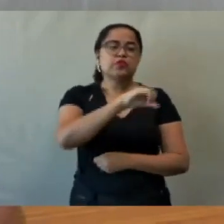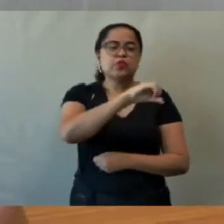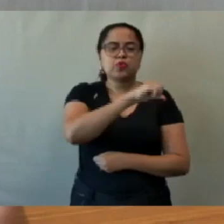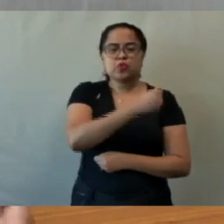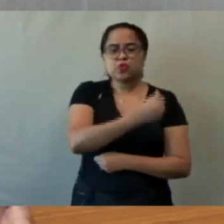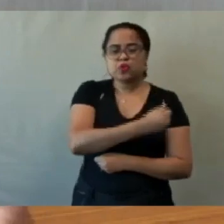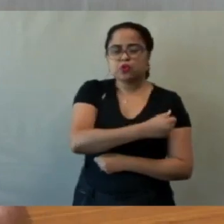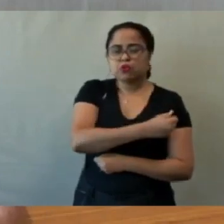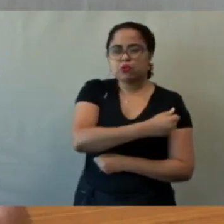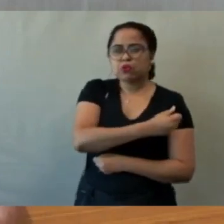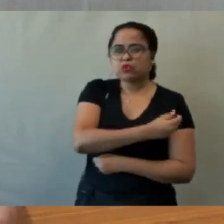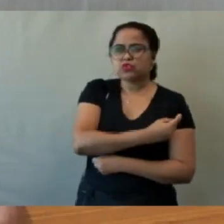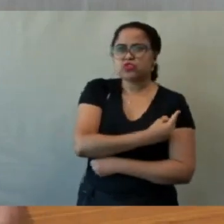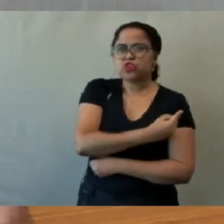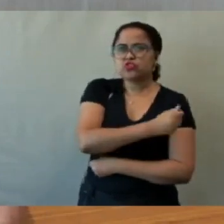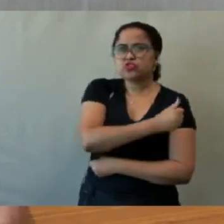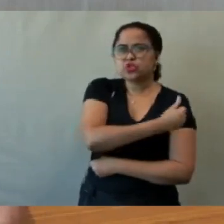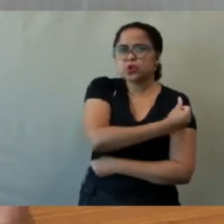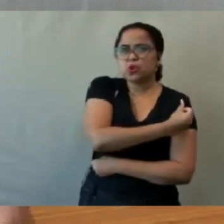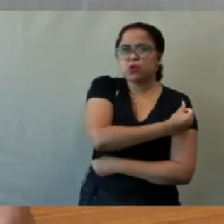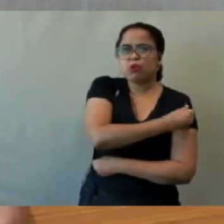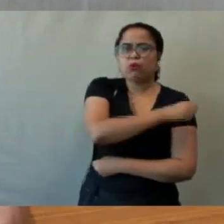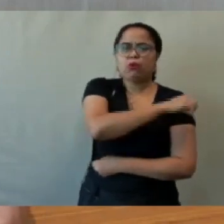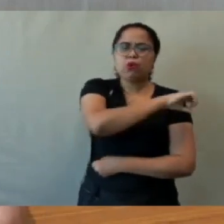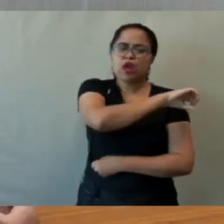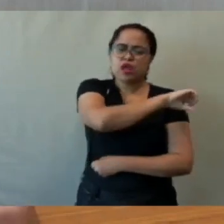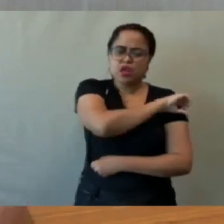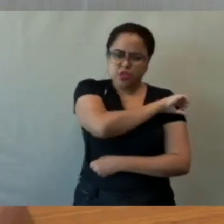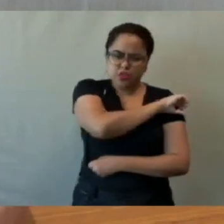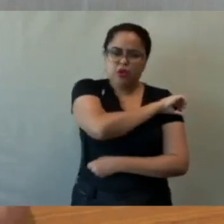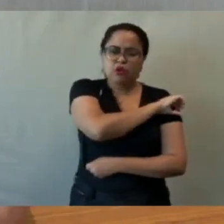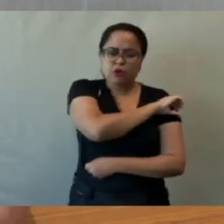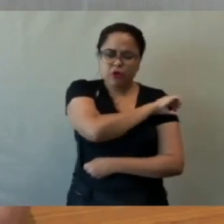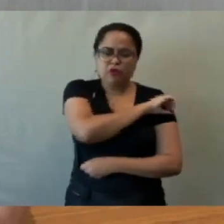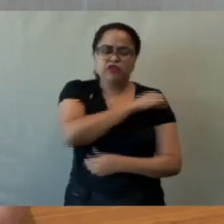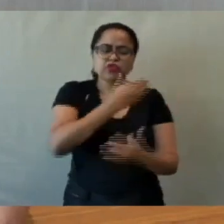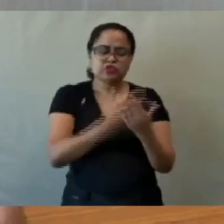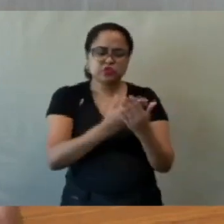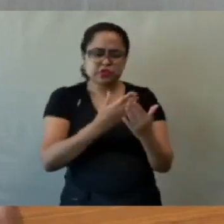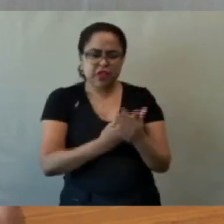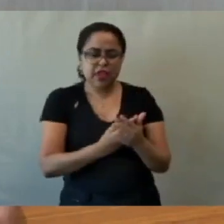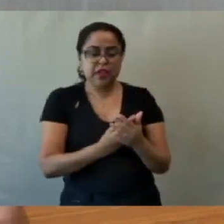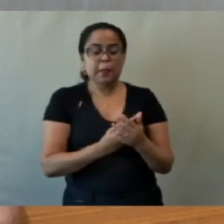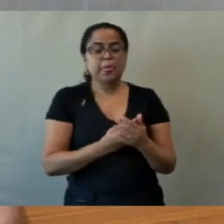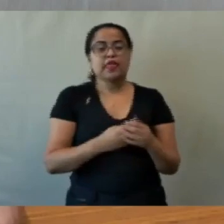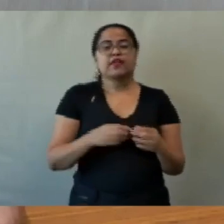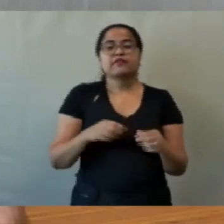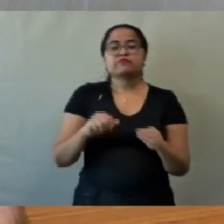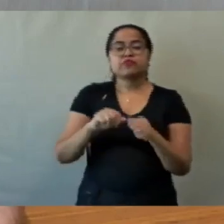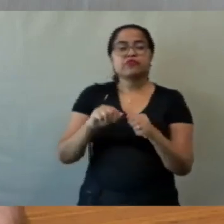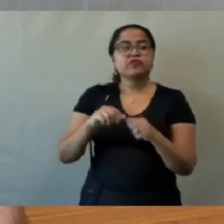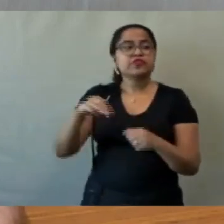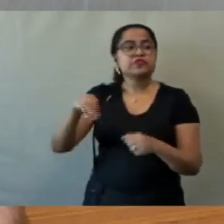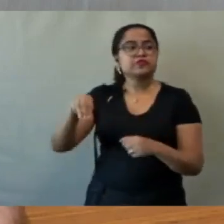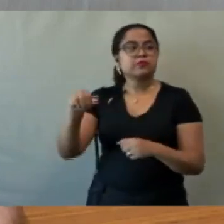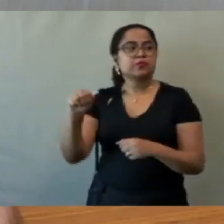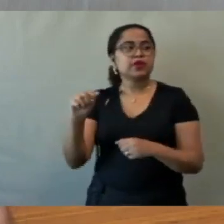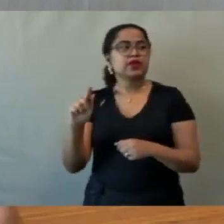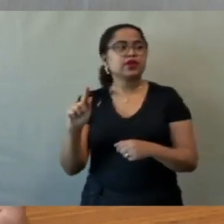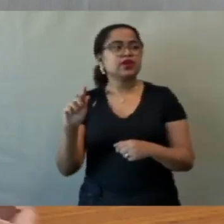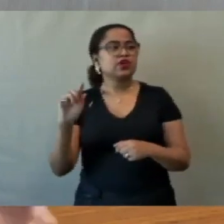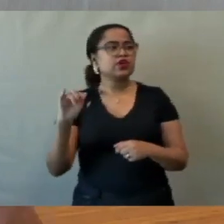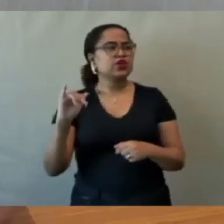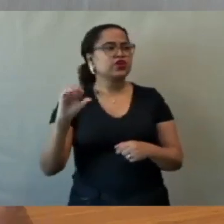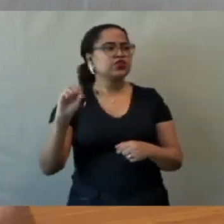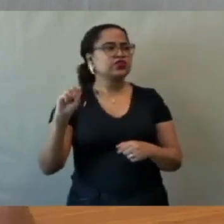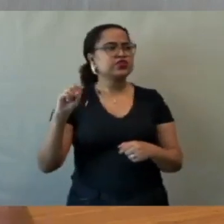médio, fiz o magistério, tive a oportunidade de trabalhar numa escola particular, e lá eu